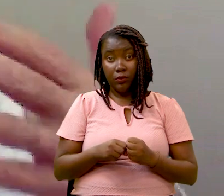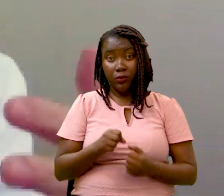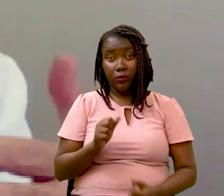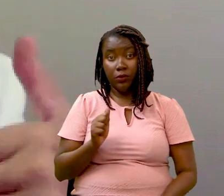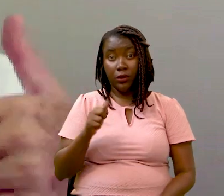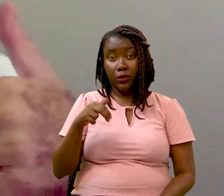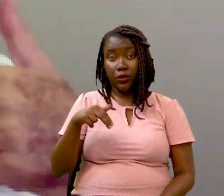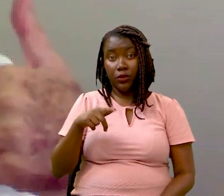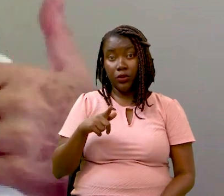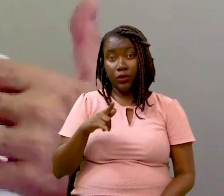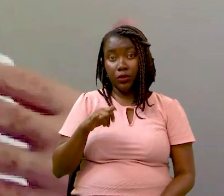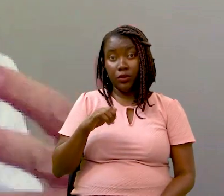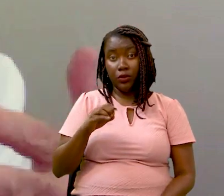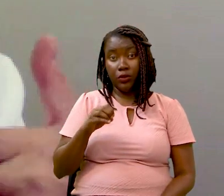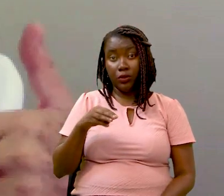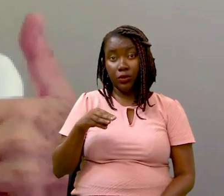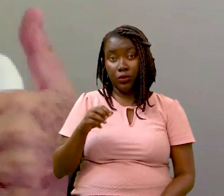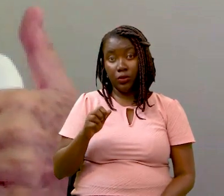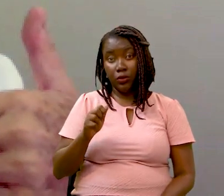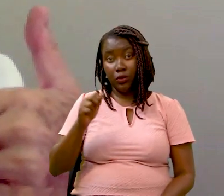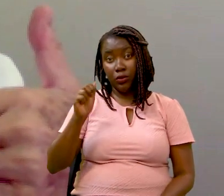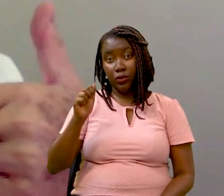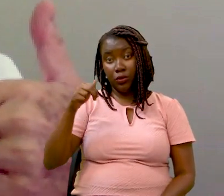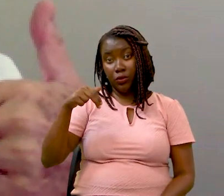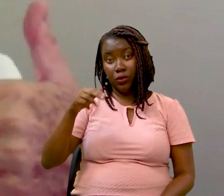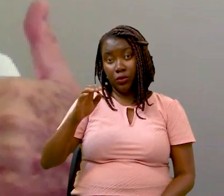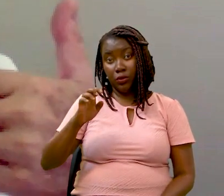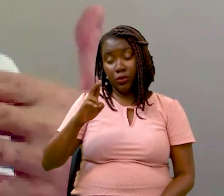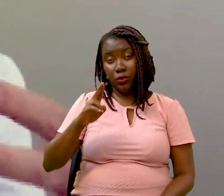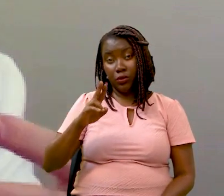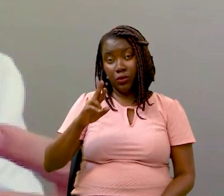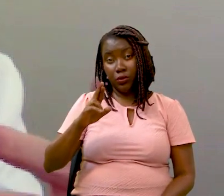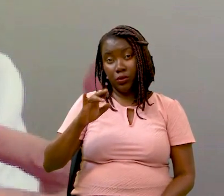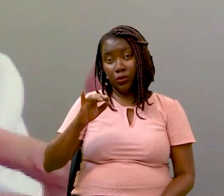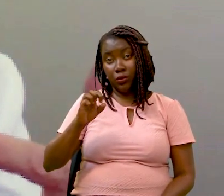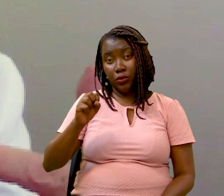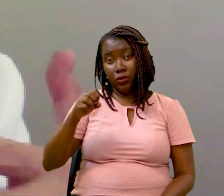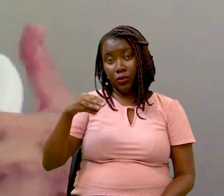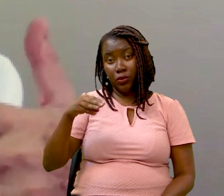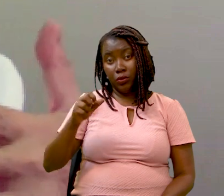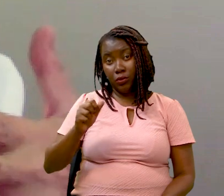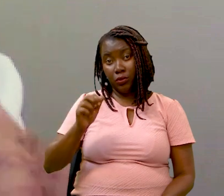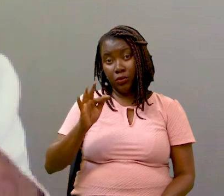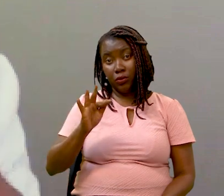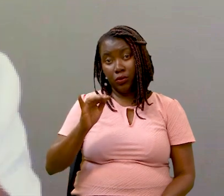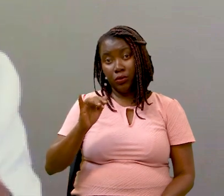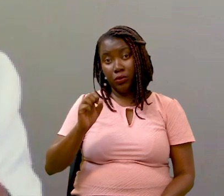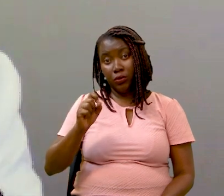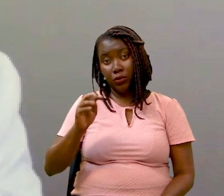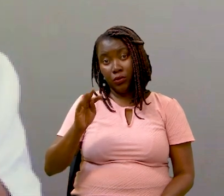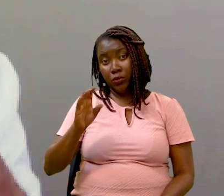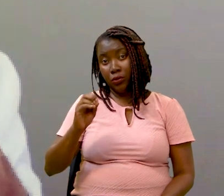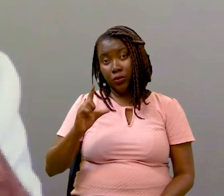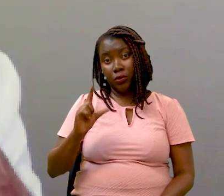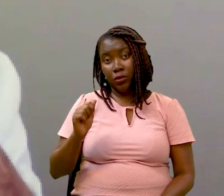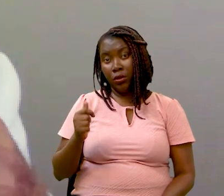um angioma, um aneurisma, uma fístula arteriovenosa, tal, alguma situação